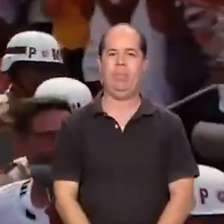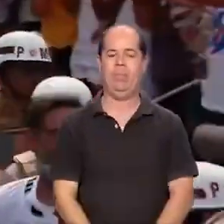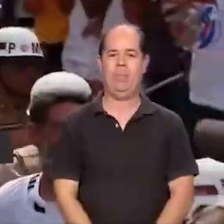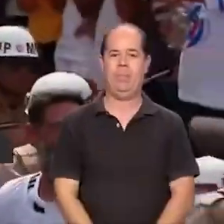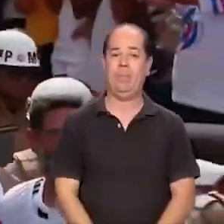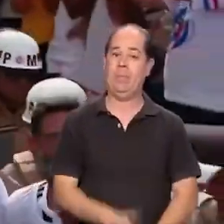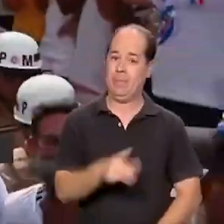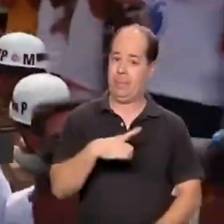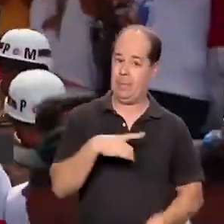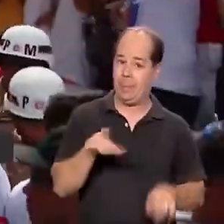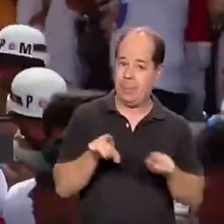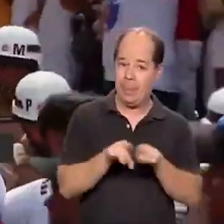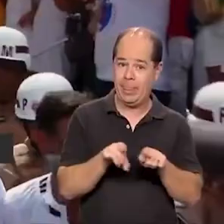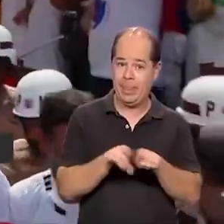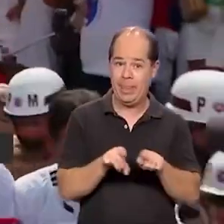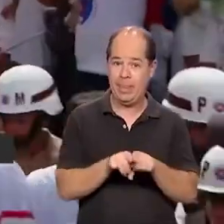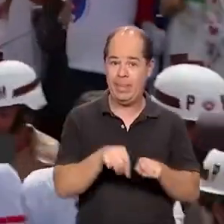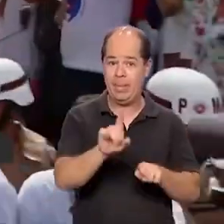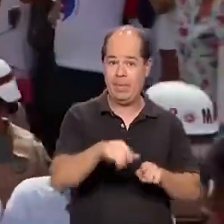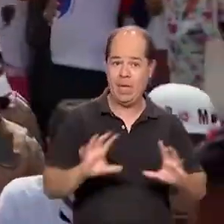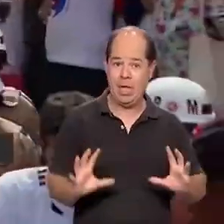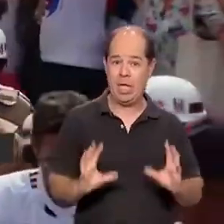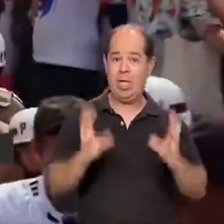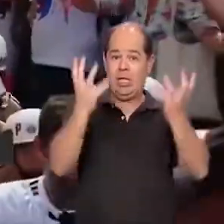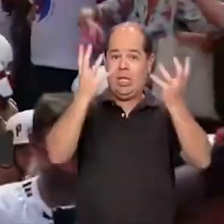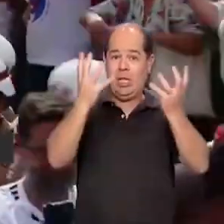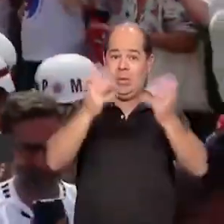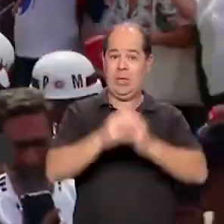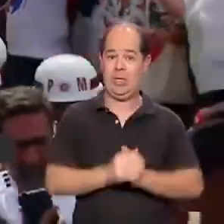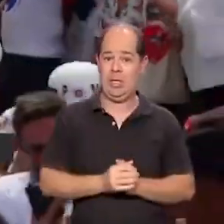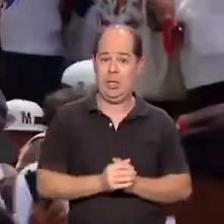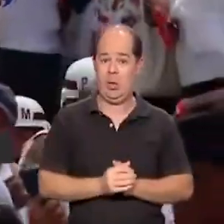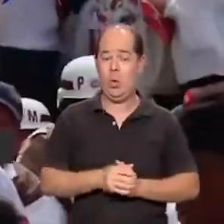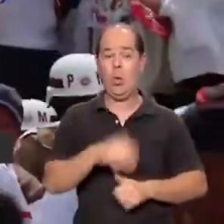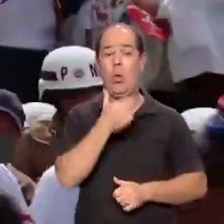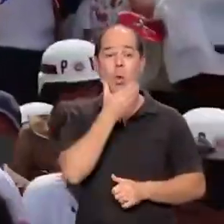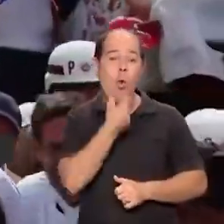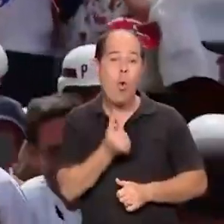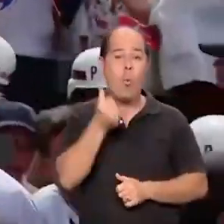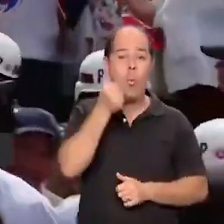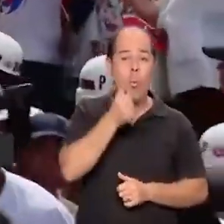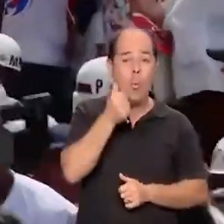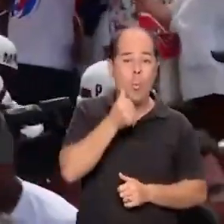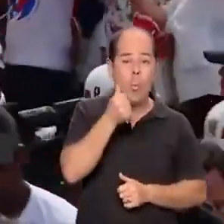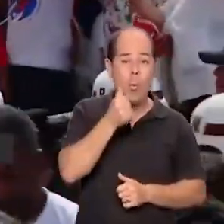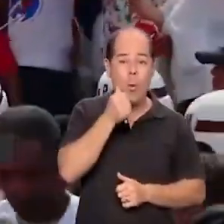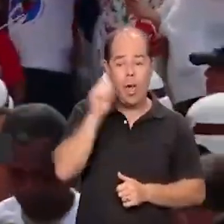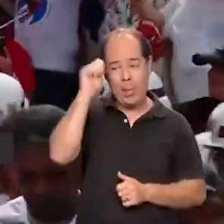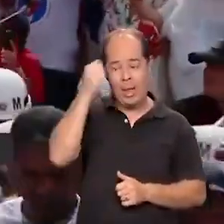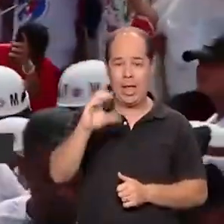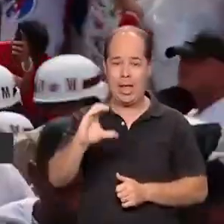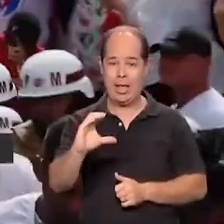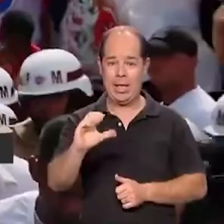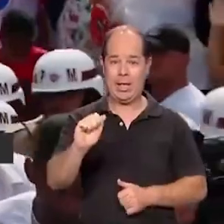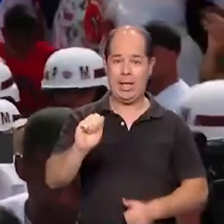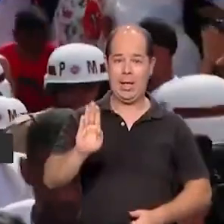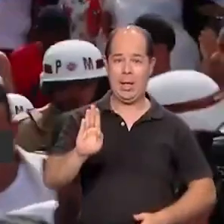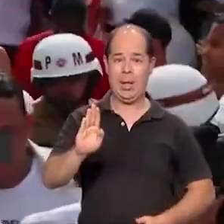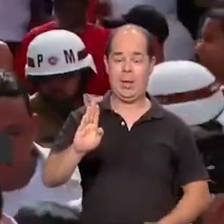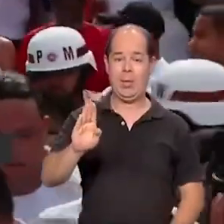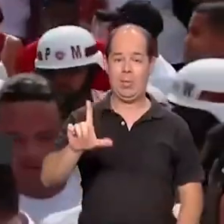Tem também a celebração ao caboclo e à cabocla, que representam o exército que lutou na